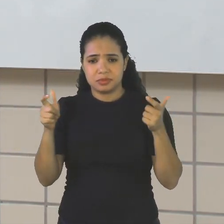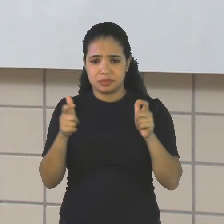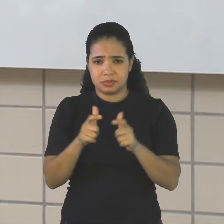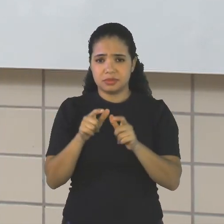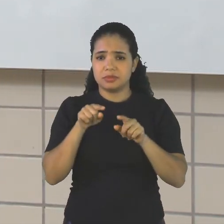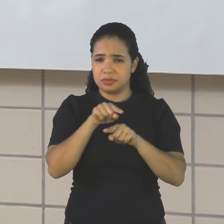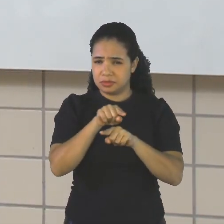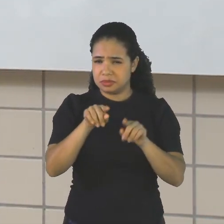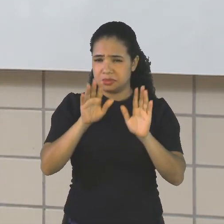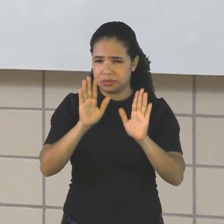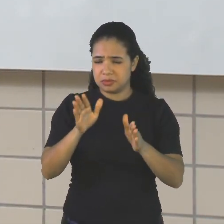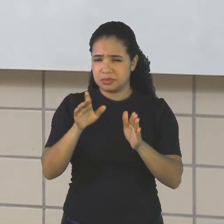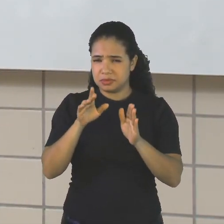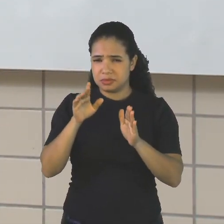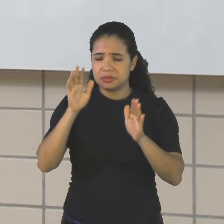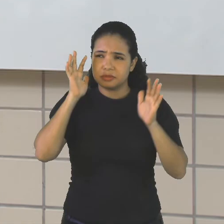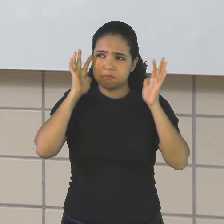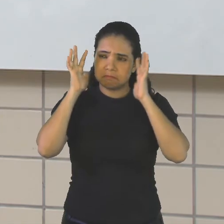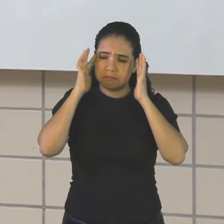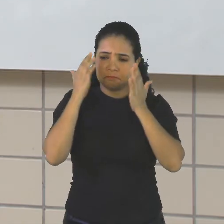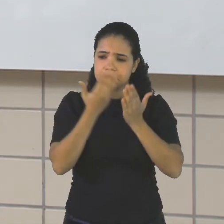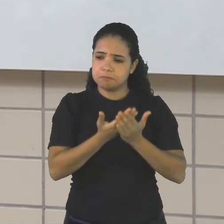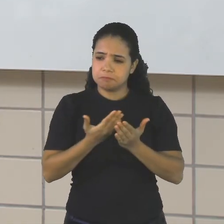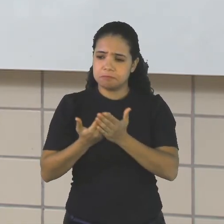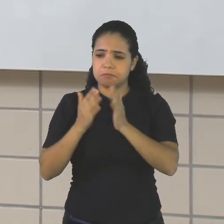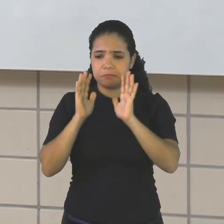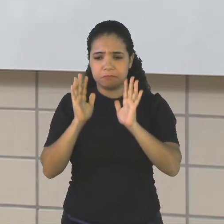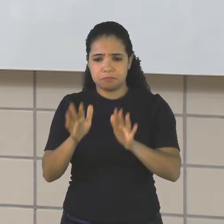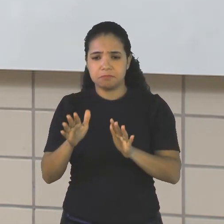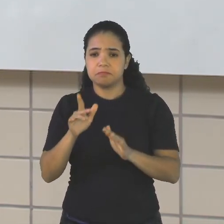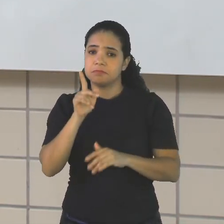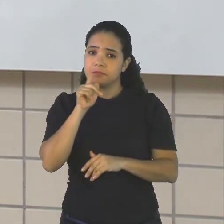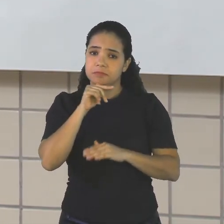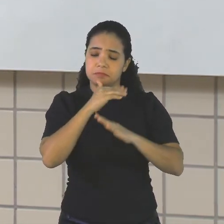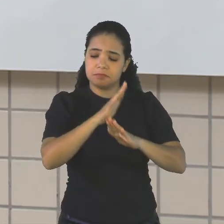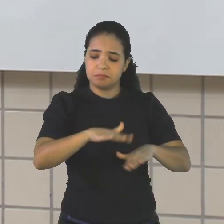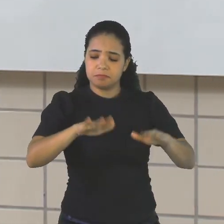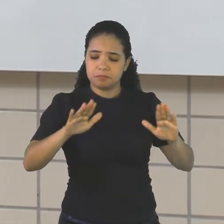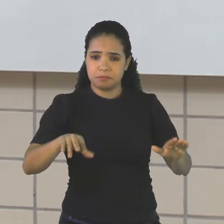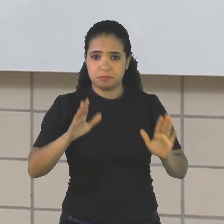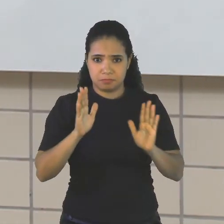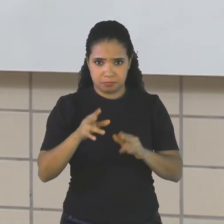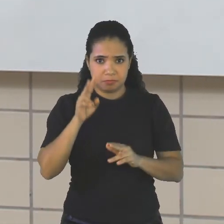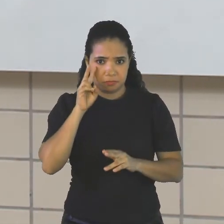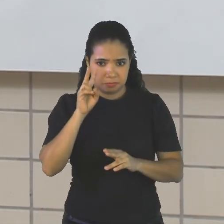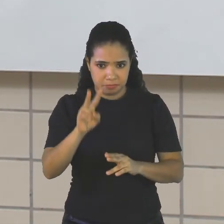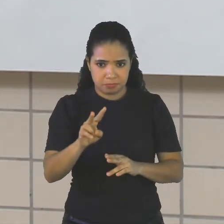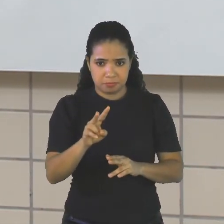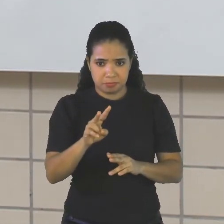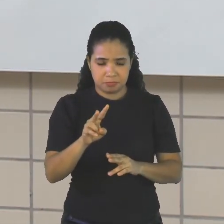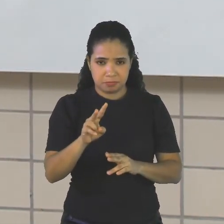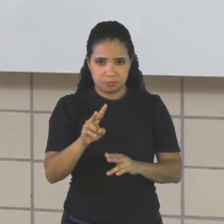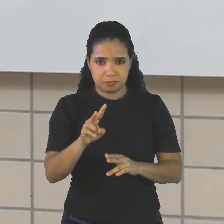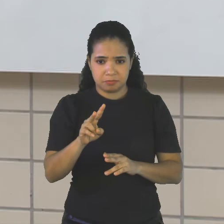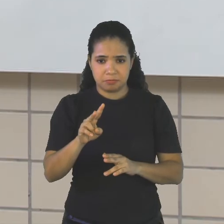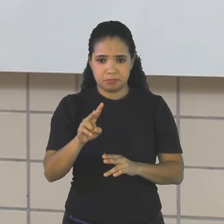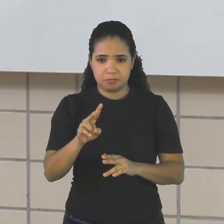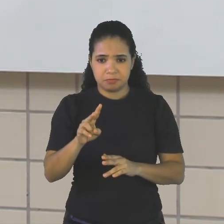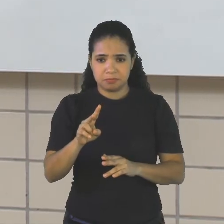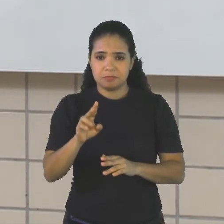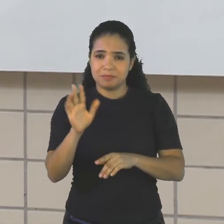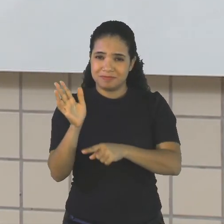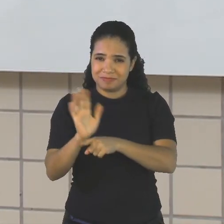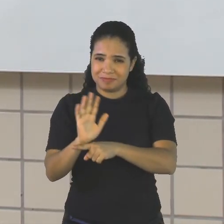Deram analisada? Tantos filmes que tem aí, o Rio. Quem já viu o Rio? O filme da Ararinha Azul. Aquele filme